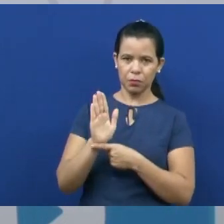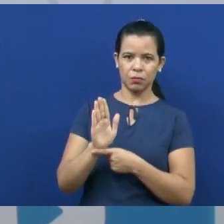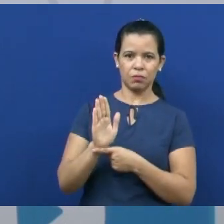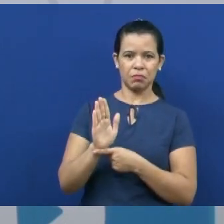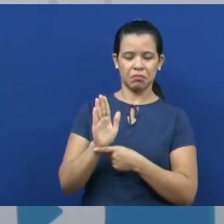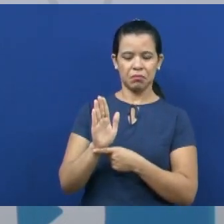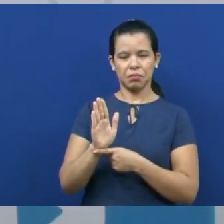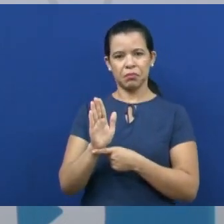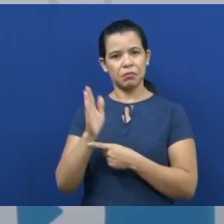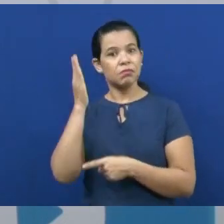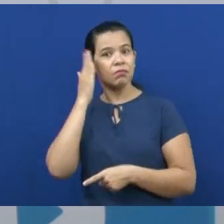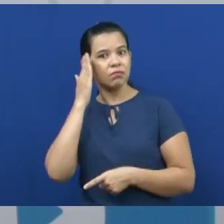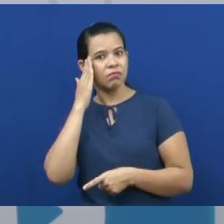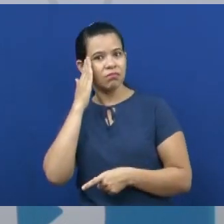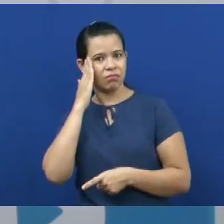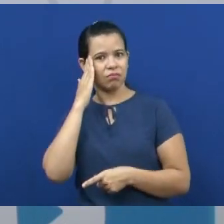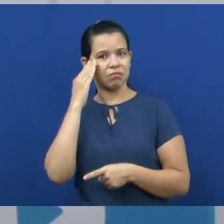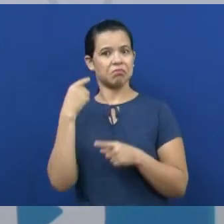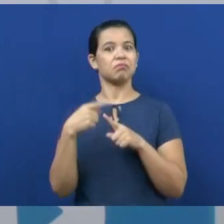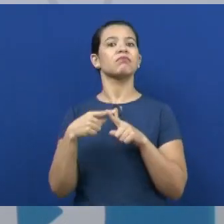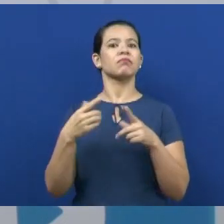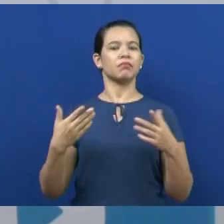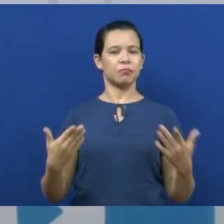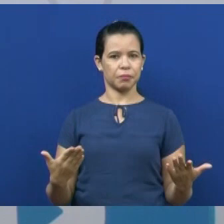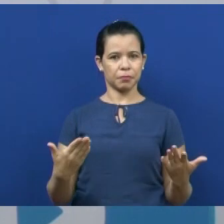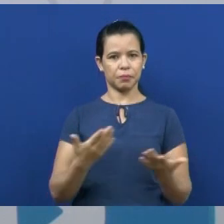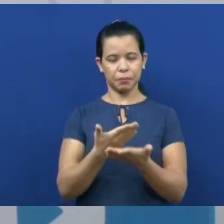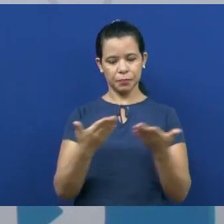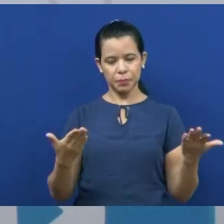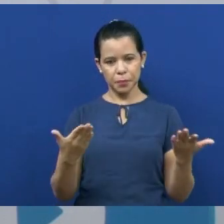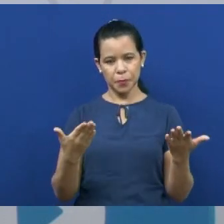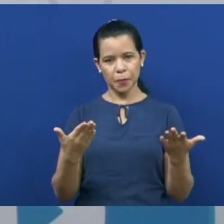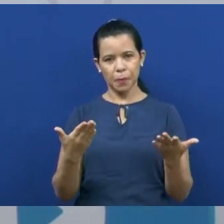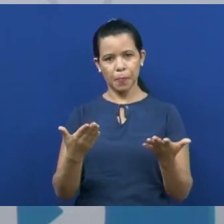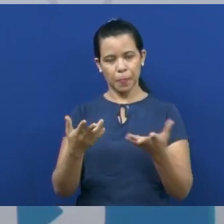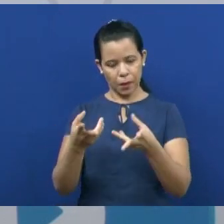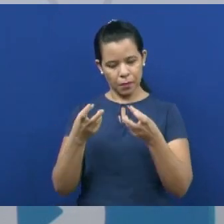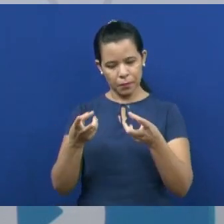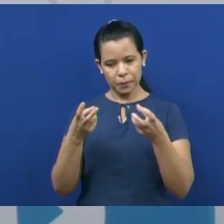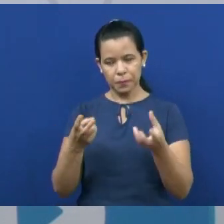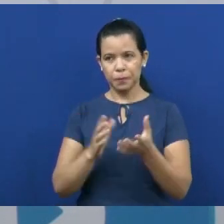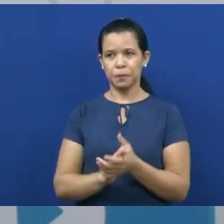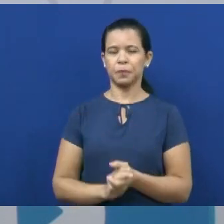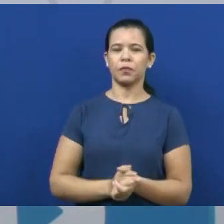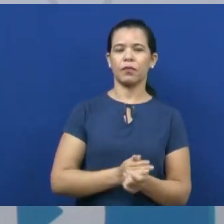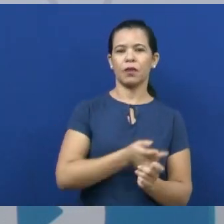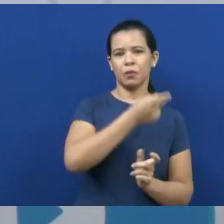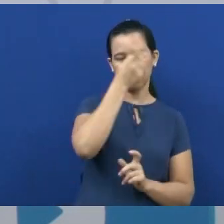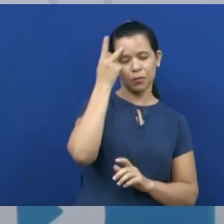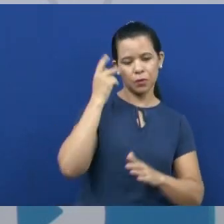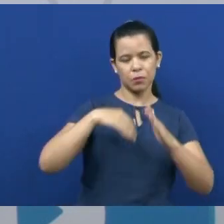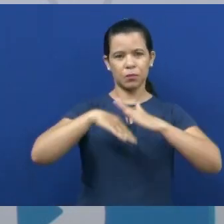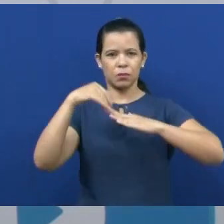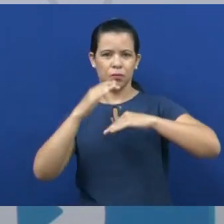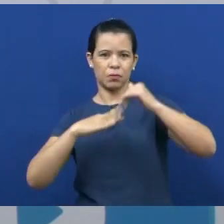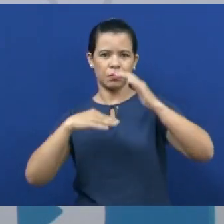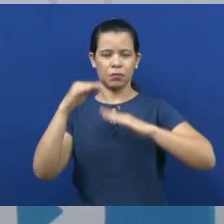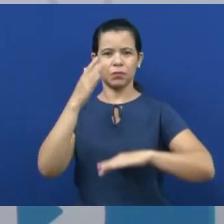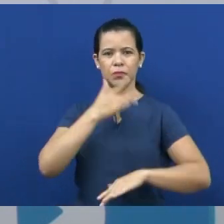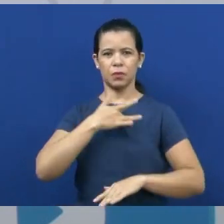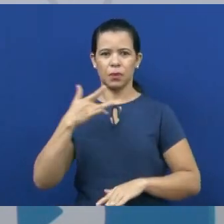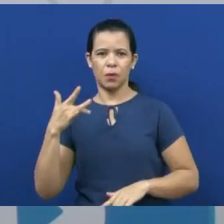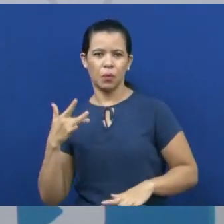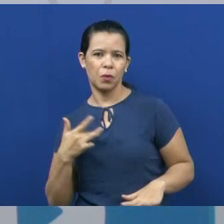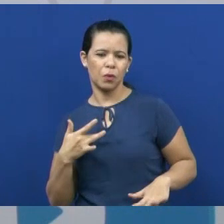matemáticos. Gente, o que está sendo proposto pelos profissionais de saúde é que vocês